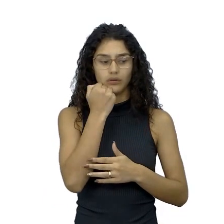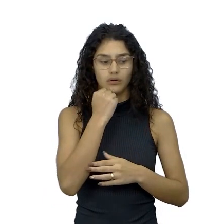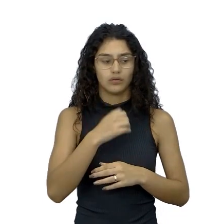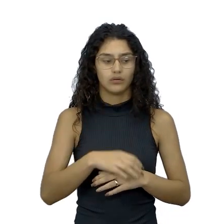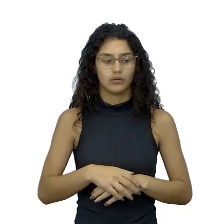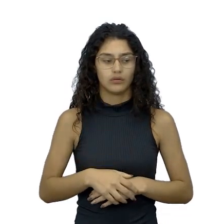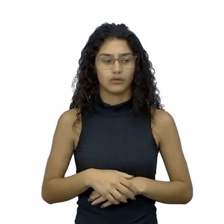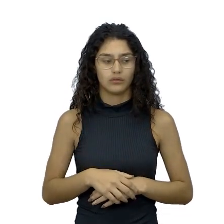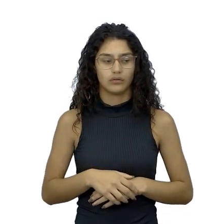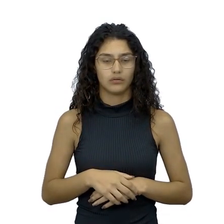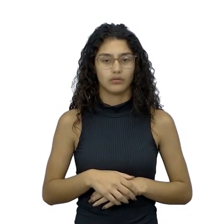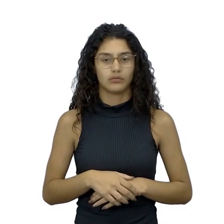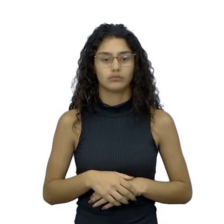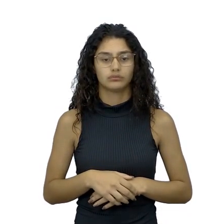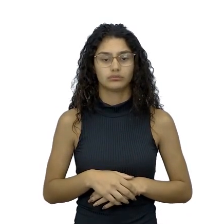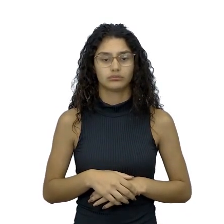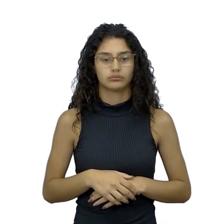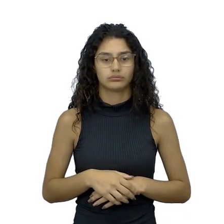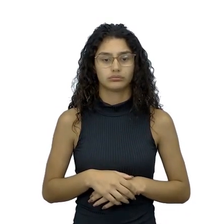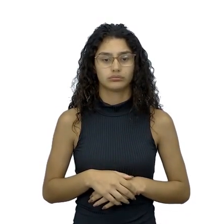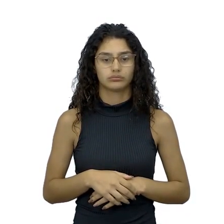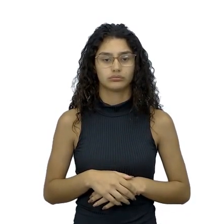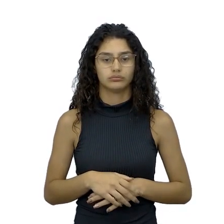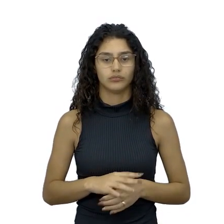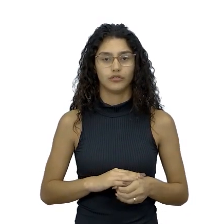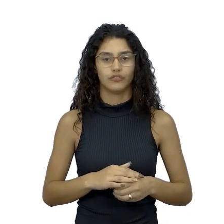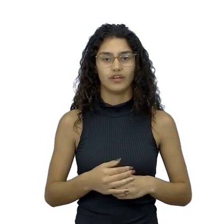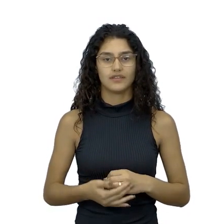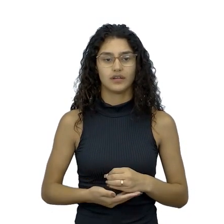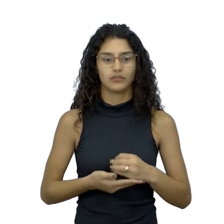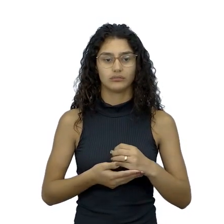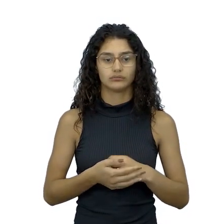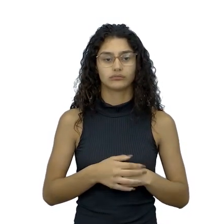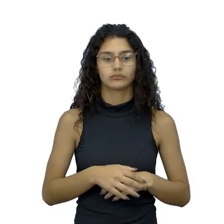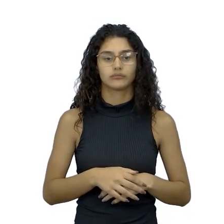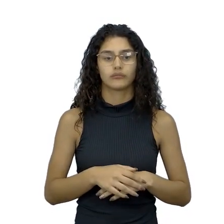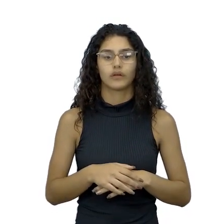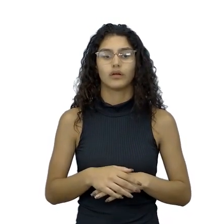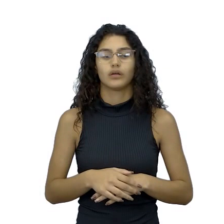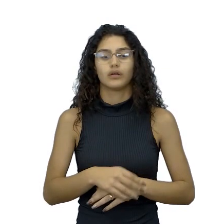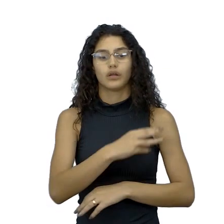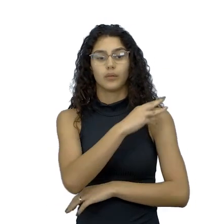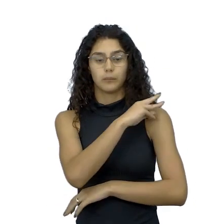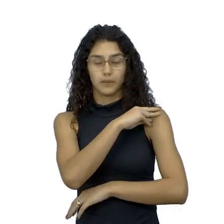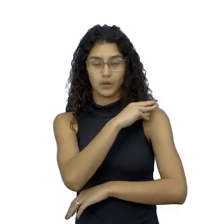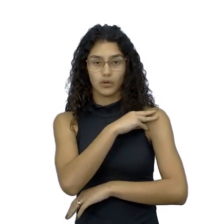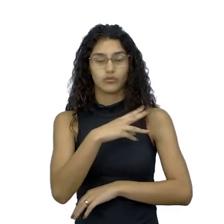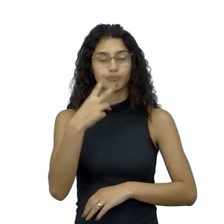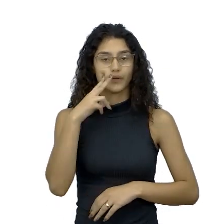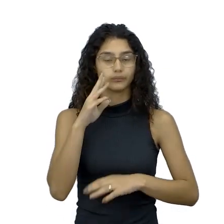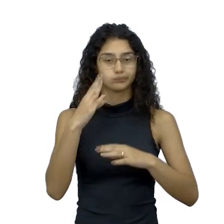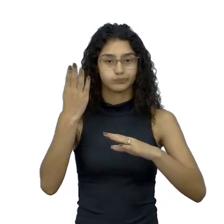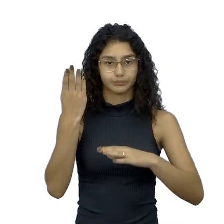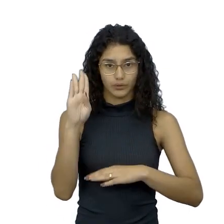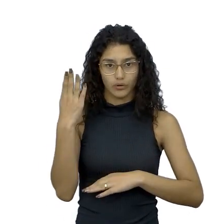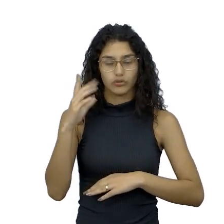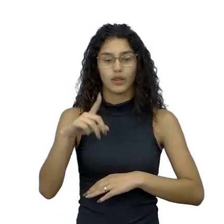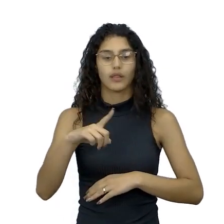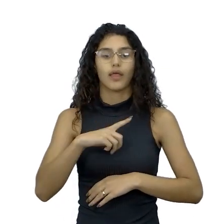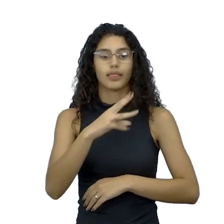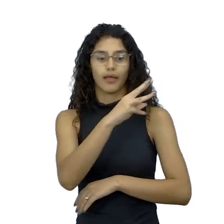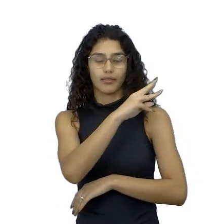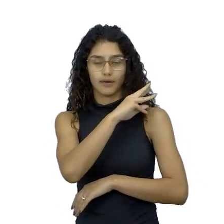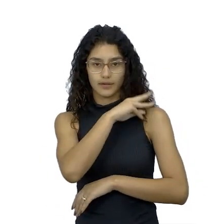Na formação de biologia, o formador João vai trabalhar, então, com essas duas habilidades. Uma ali da